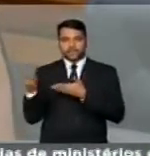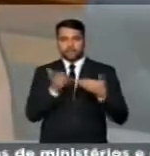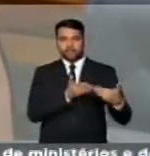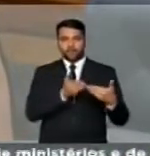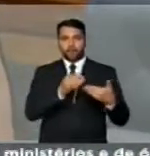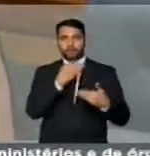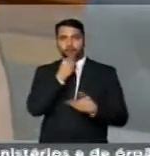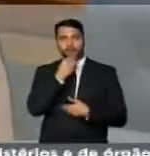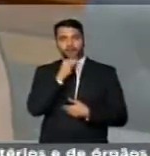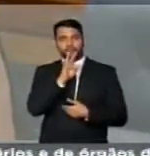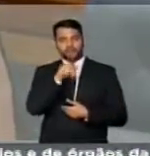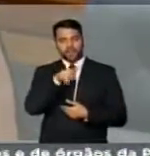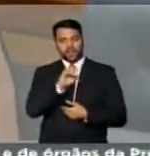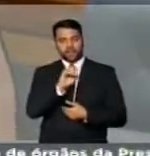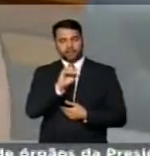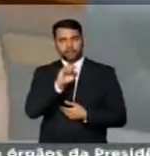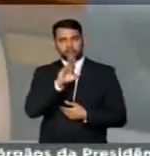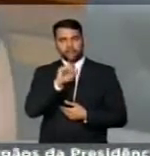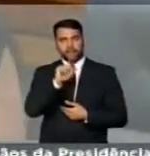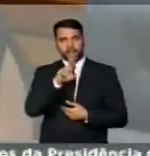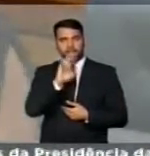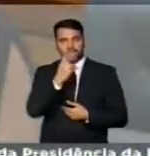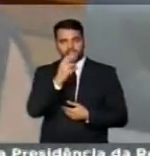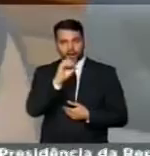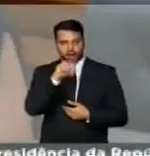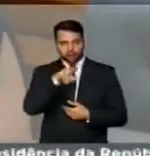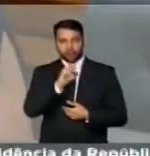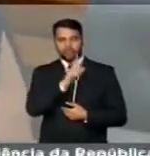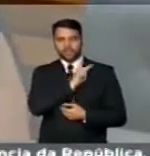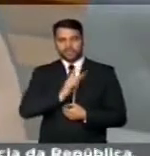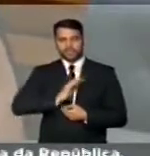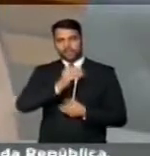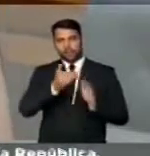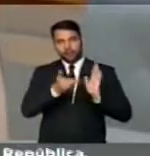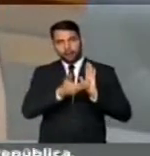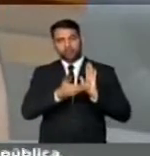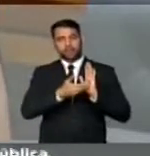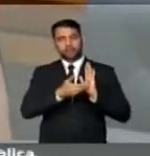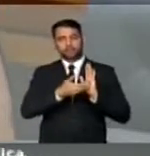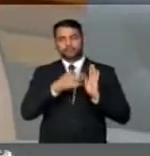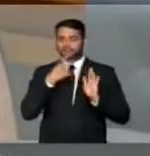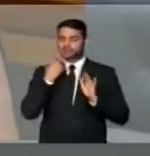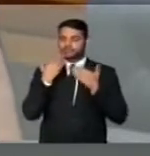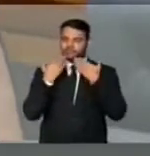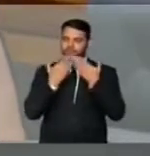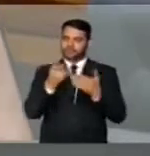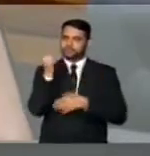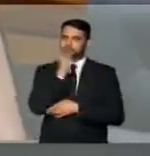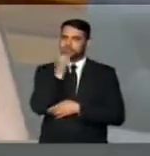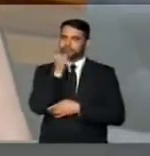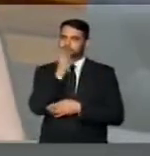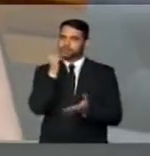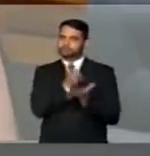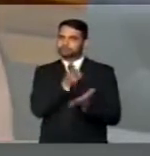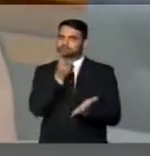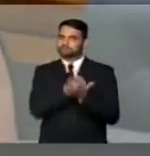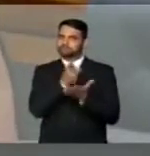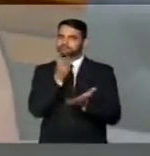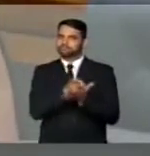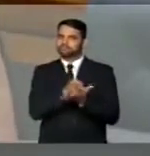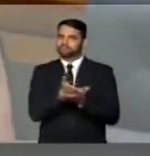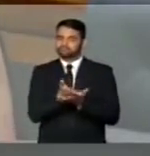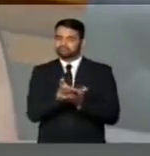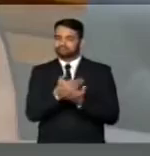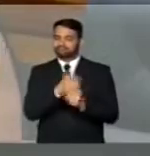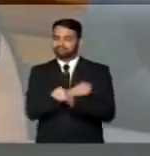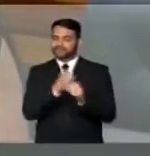sua residência. Ou seja, deputado, o presidente da Câmara, Eduardo Cunha, está se revelando um mentiroso compulsivo